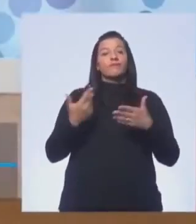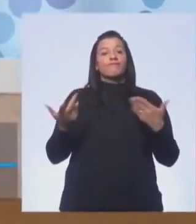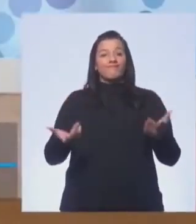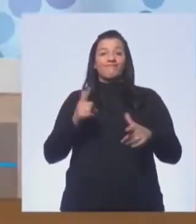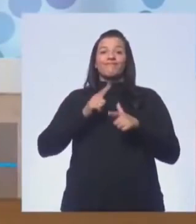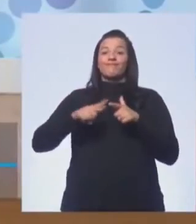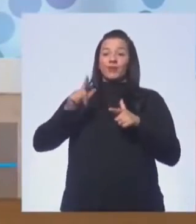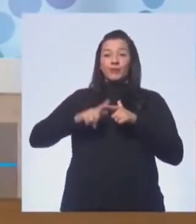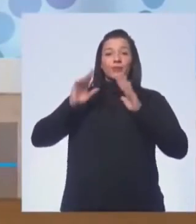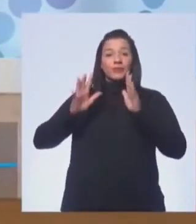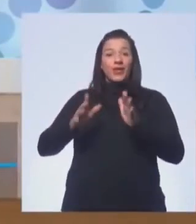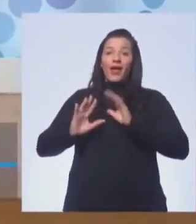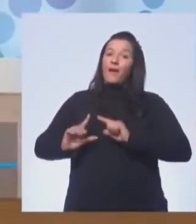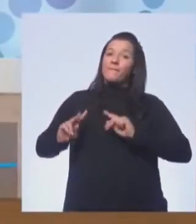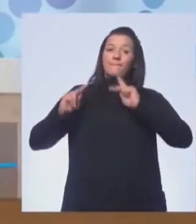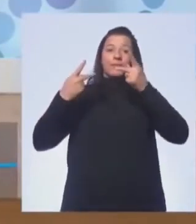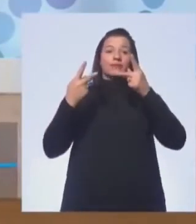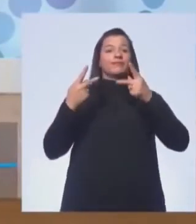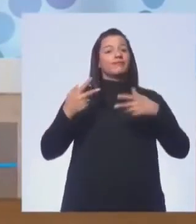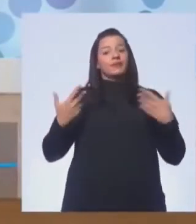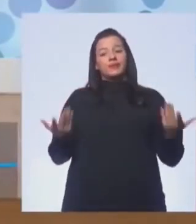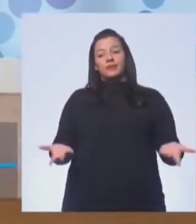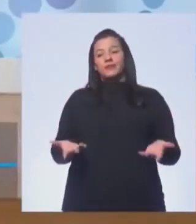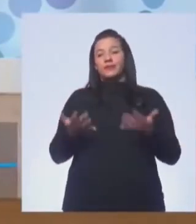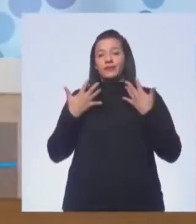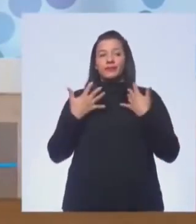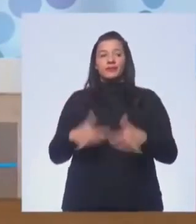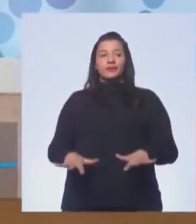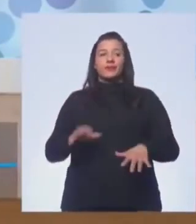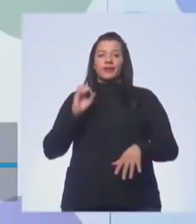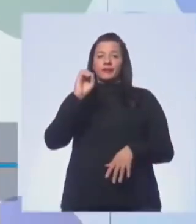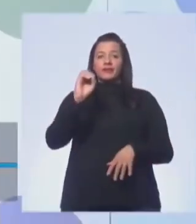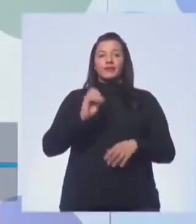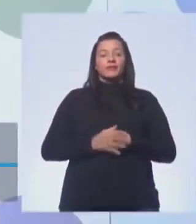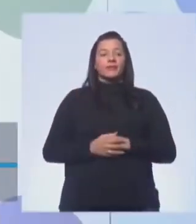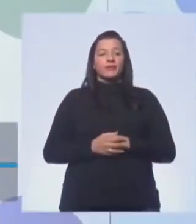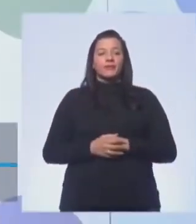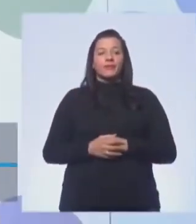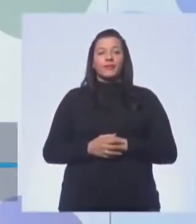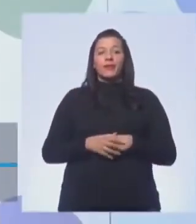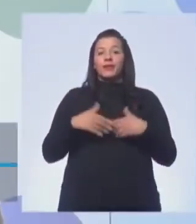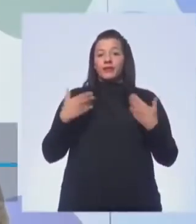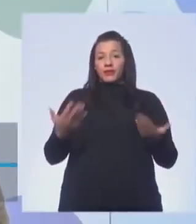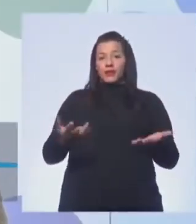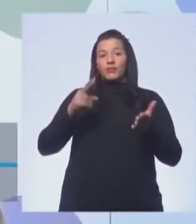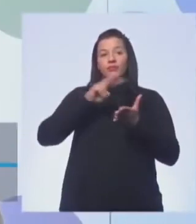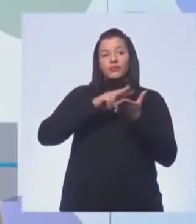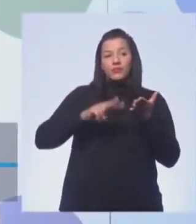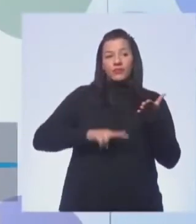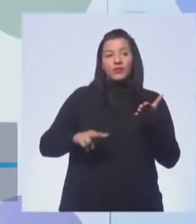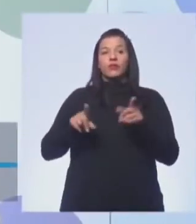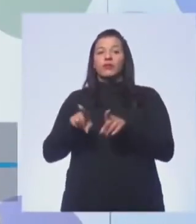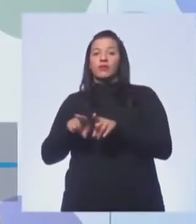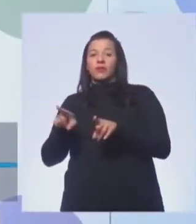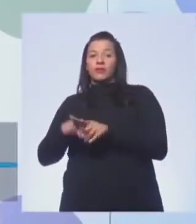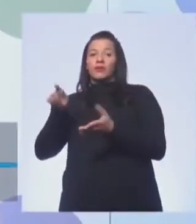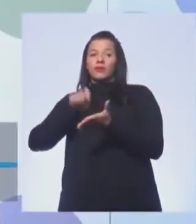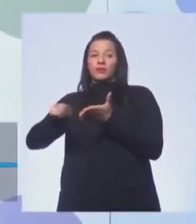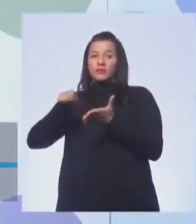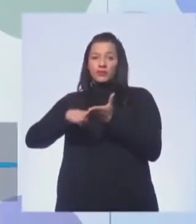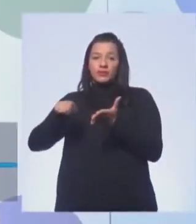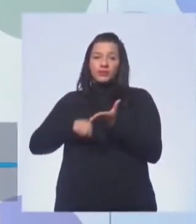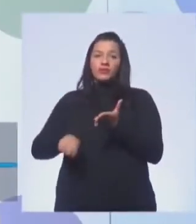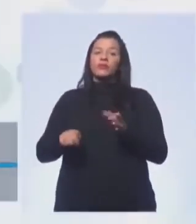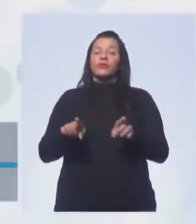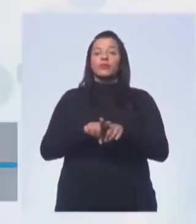aumenta imposto sobre o livro. Aí pronto, aí que incentivo zero, né? Tanto para o leitor quanto para o escritor, né? Sim. Para as editoras.